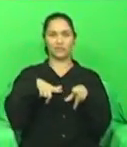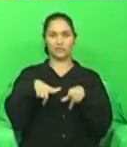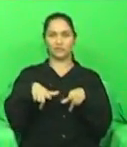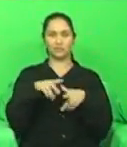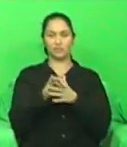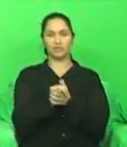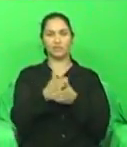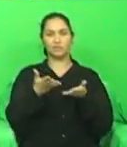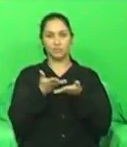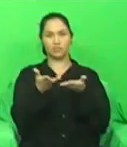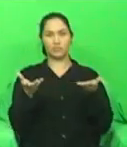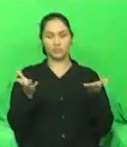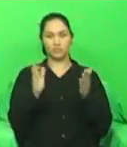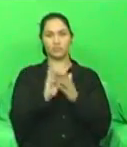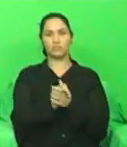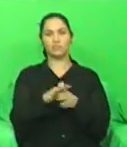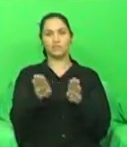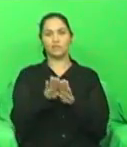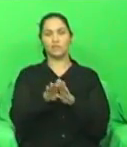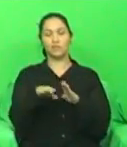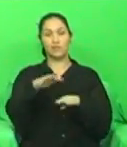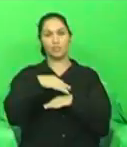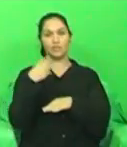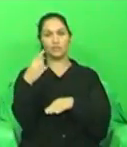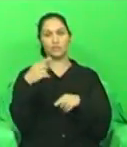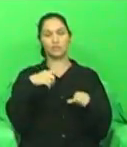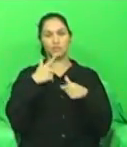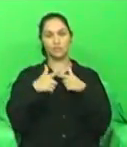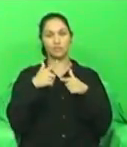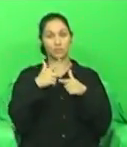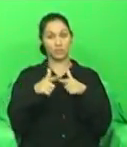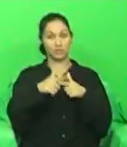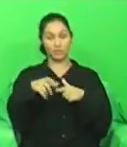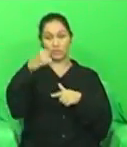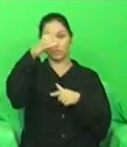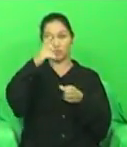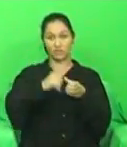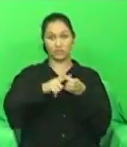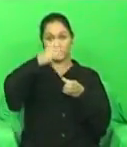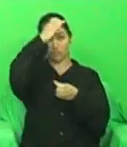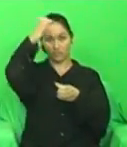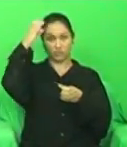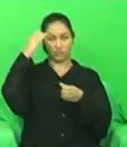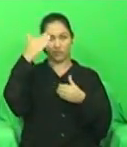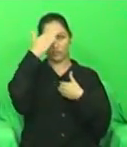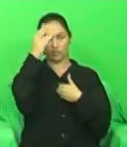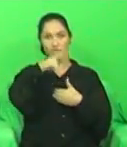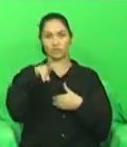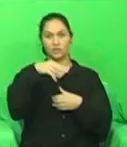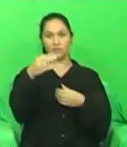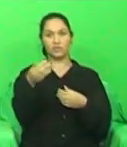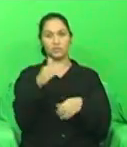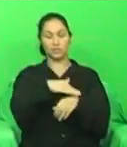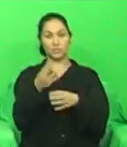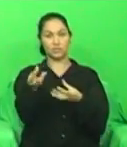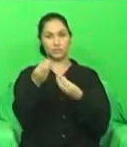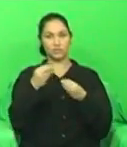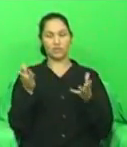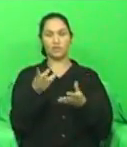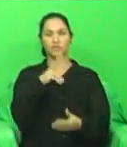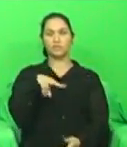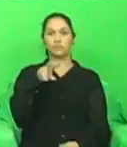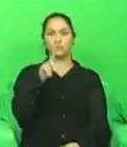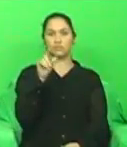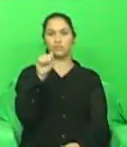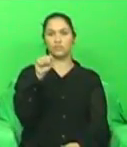licitatório picasso é bem é um dos problemas na cidade obrigado vereadores pelo tempo que nós conceder com a palavra ea